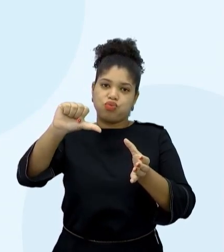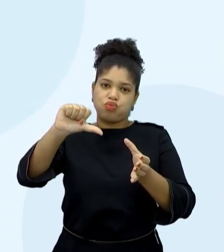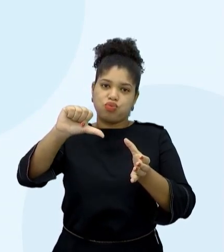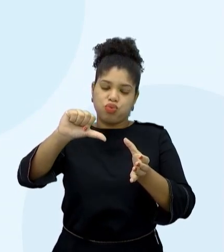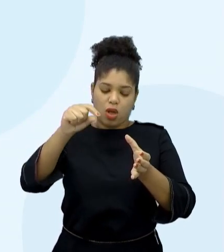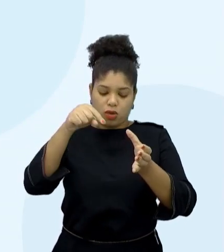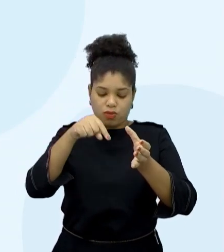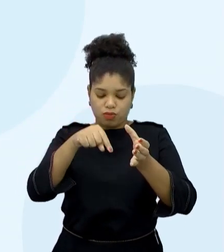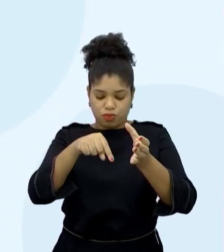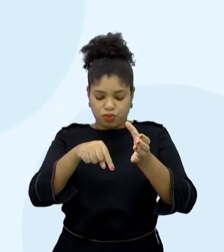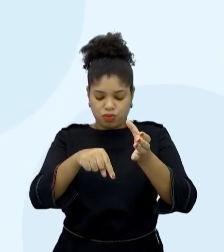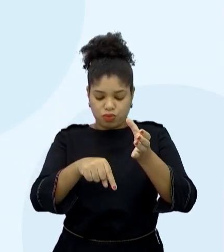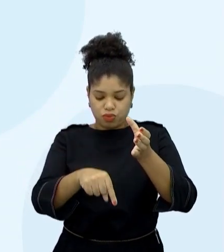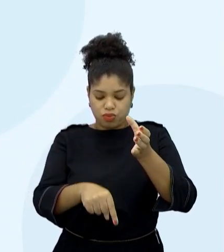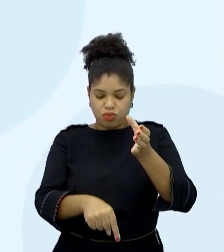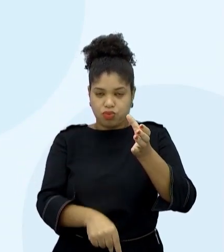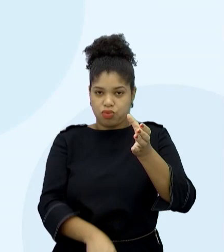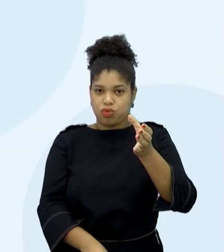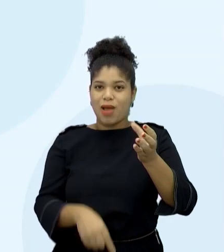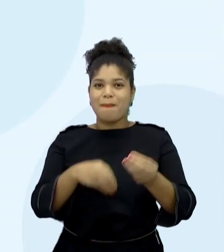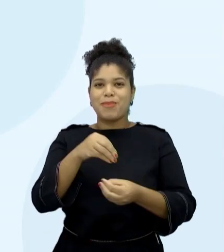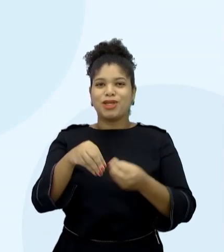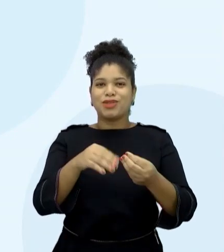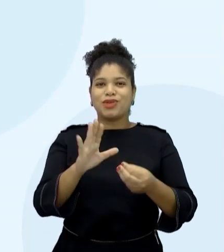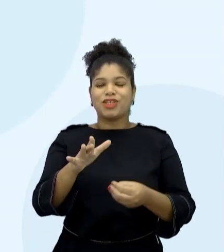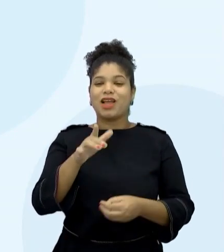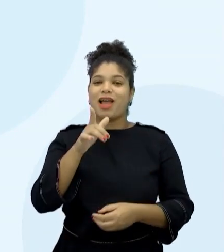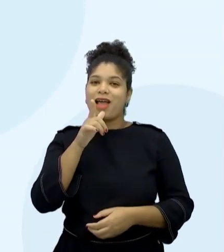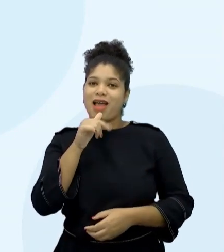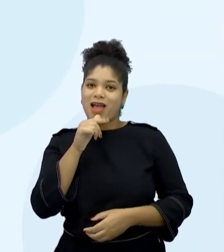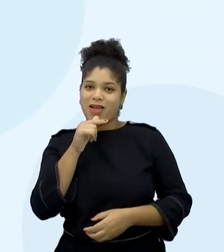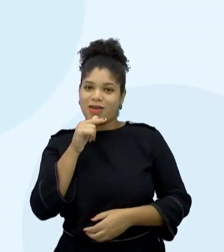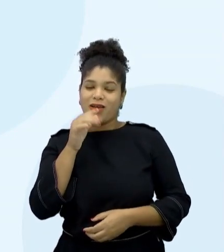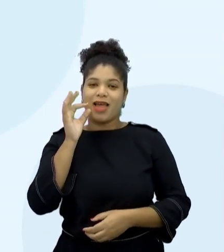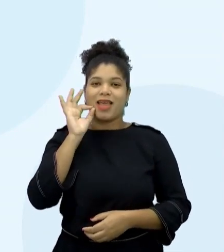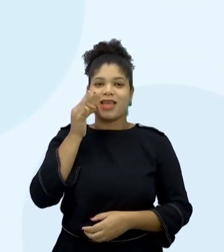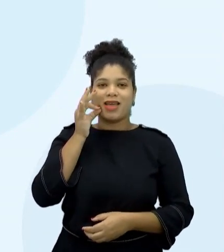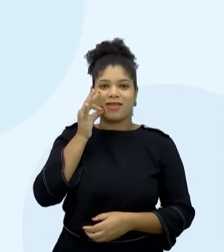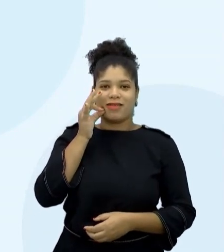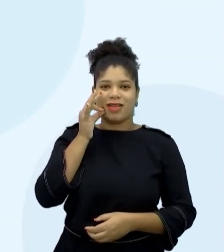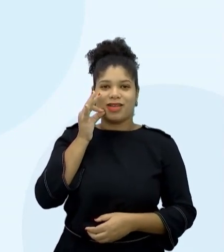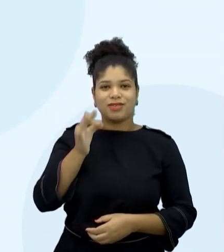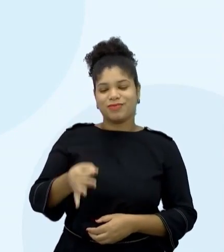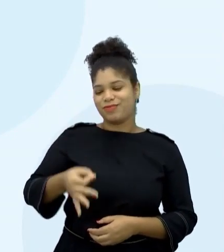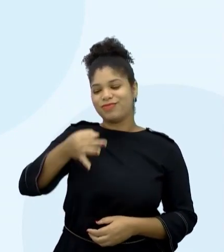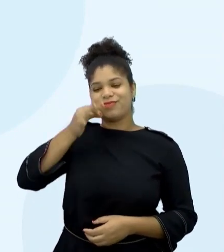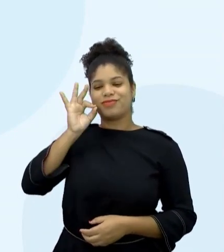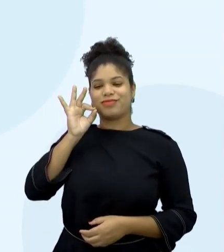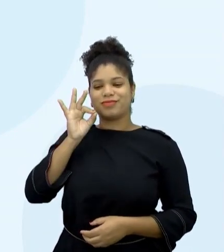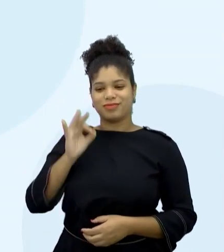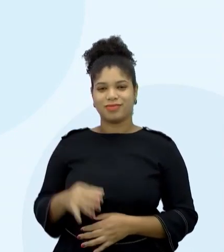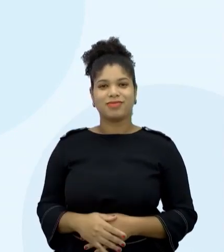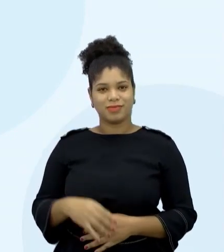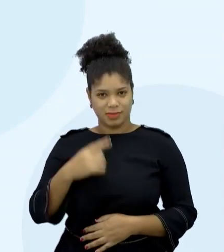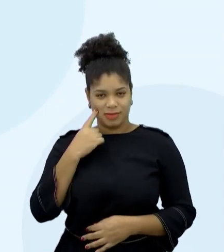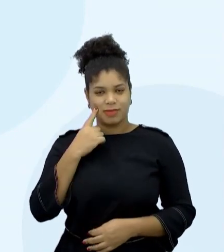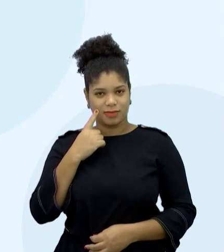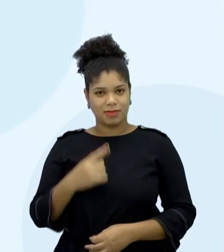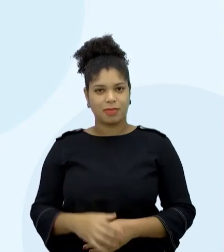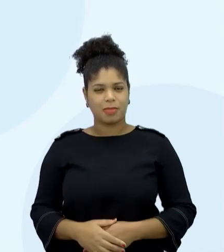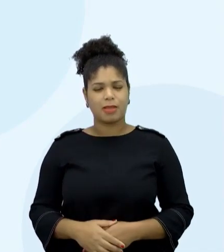ali no filtro de partículas maiores. Agora a pergunta, né? Essa mistura é uma